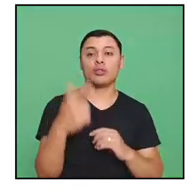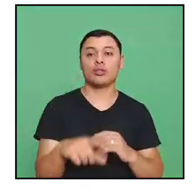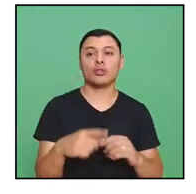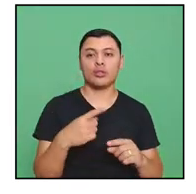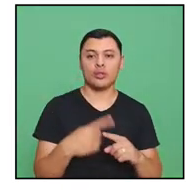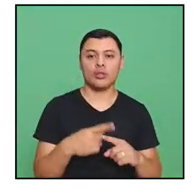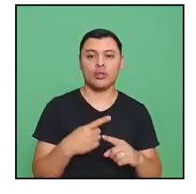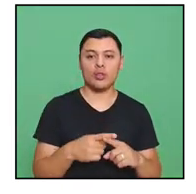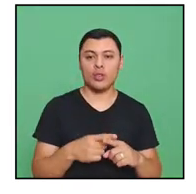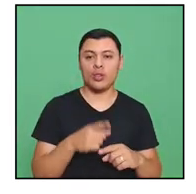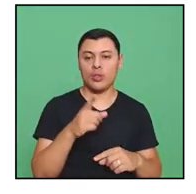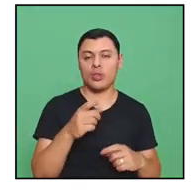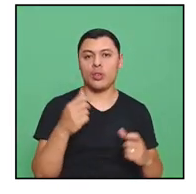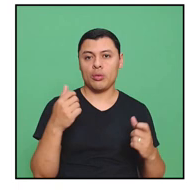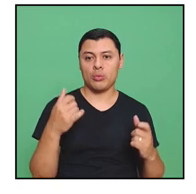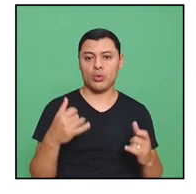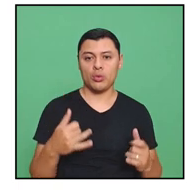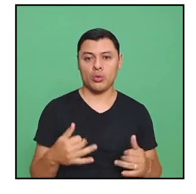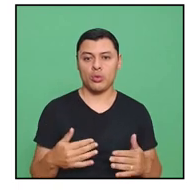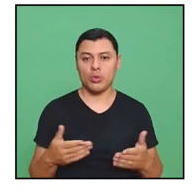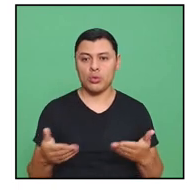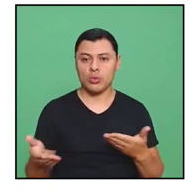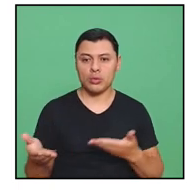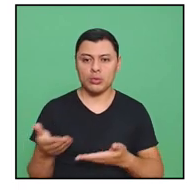sobre essa relação, né? Essa,